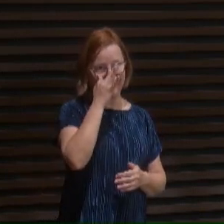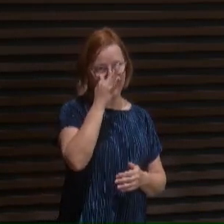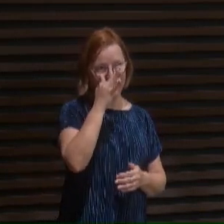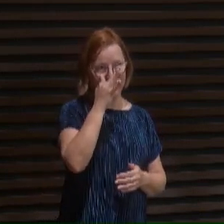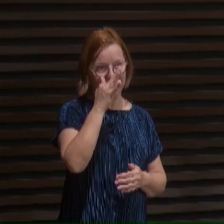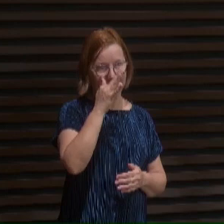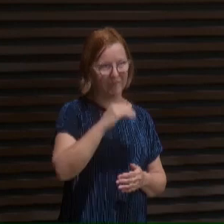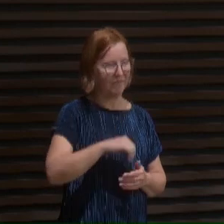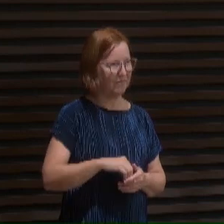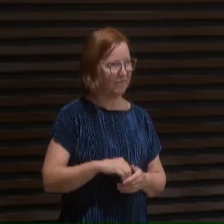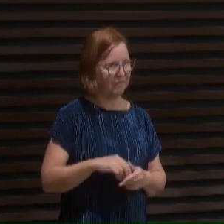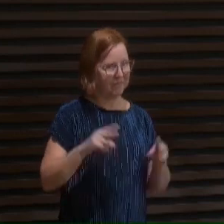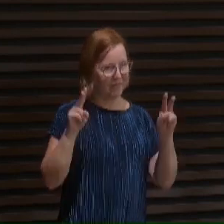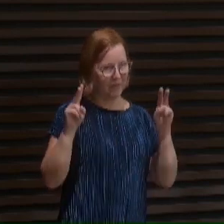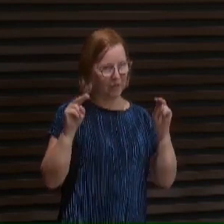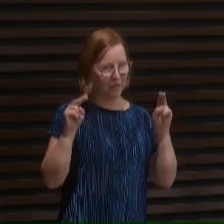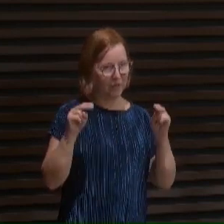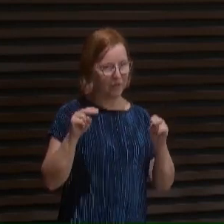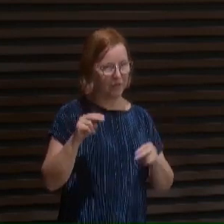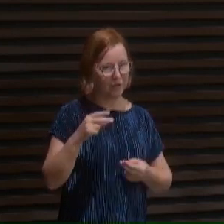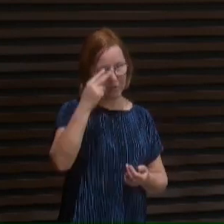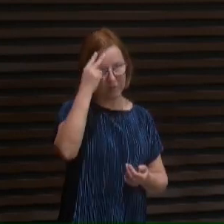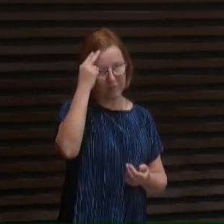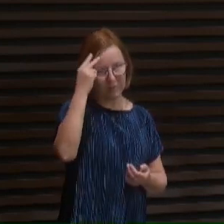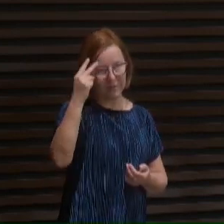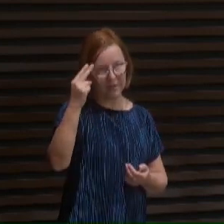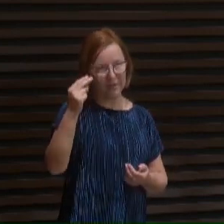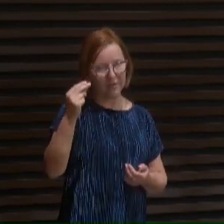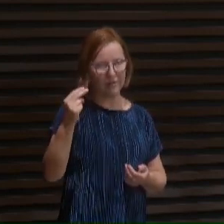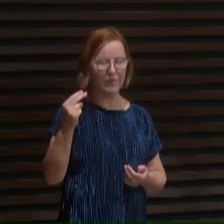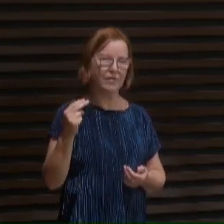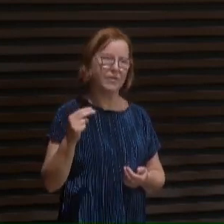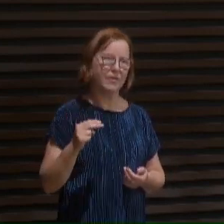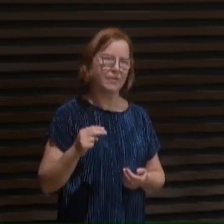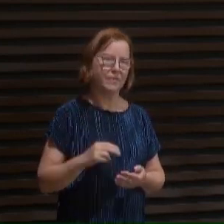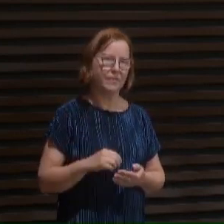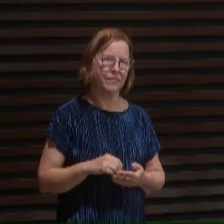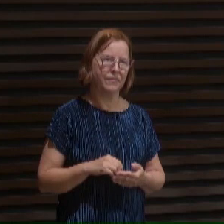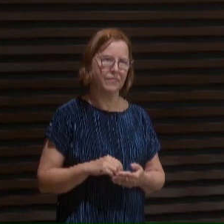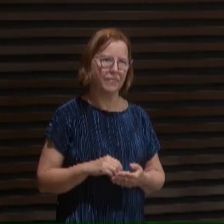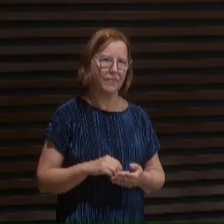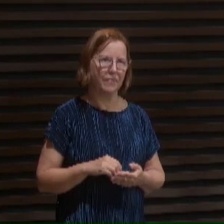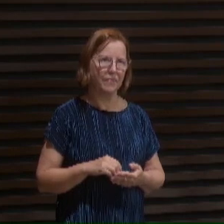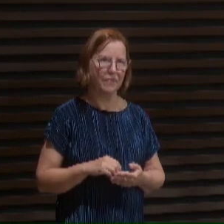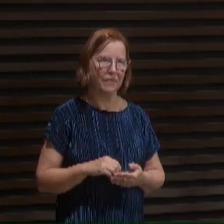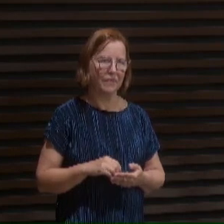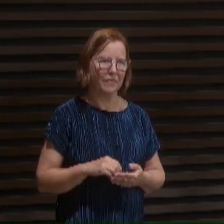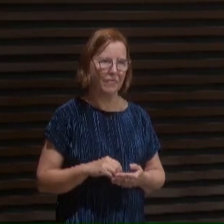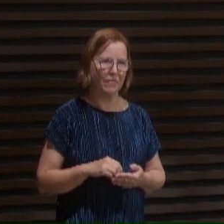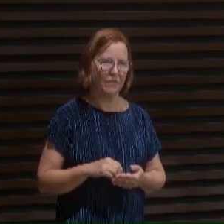é o título de uma história que teria se desenrolado por volta do ano